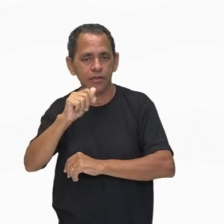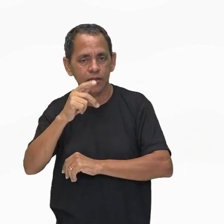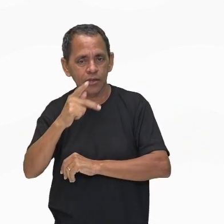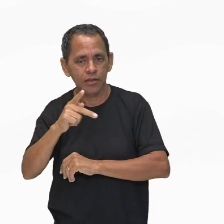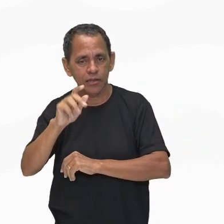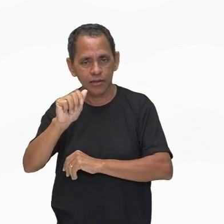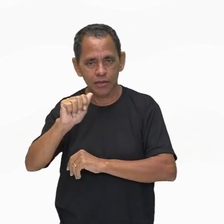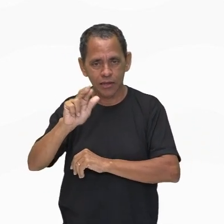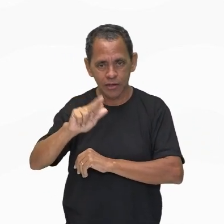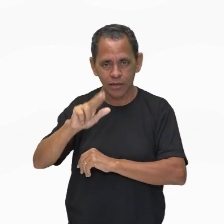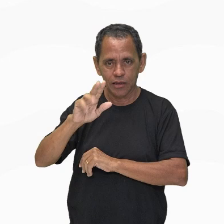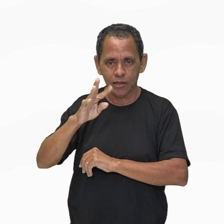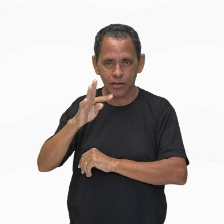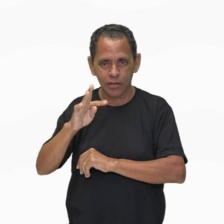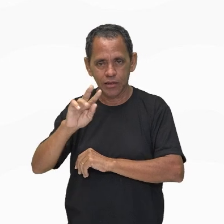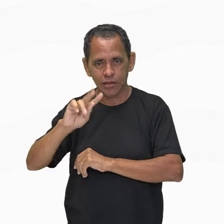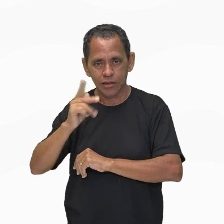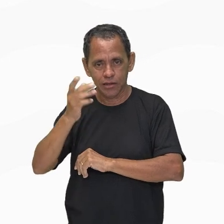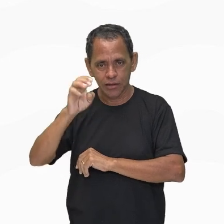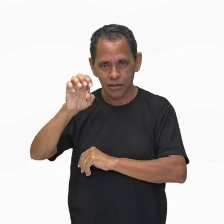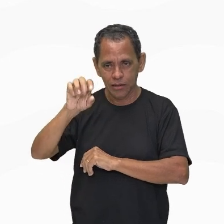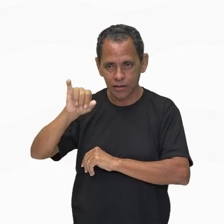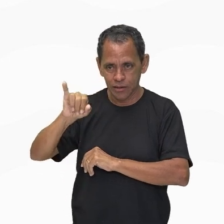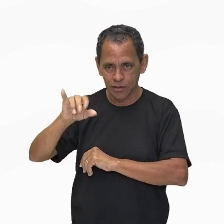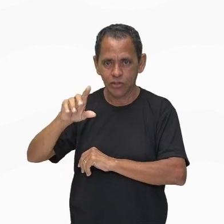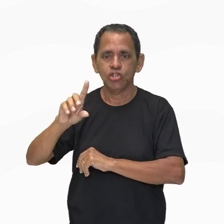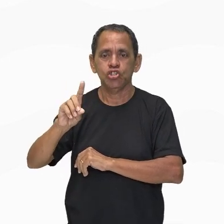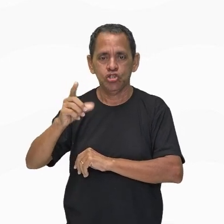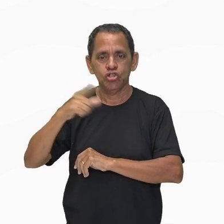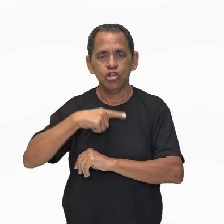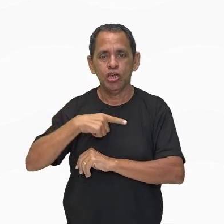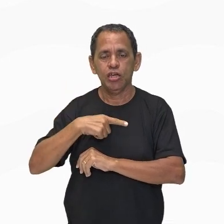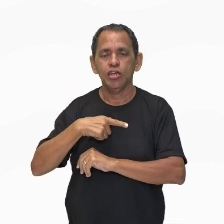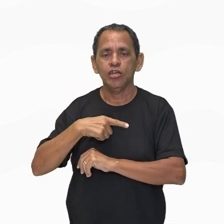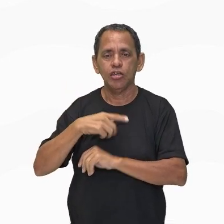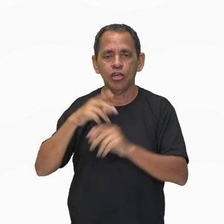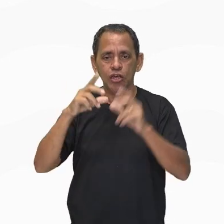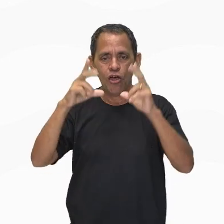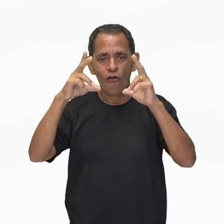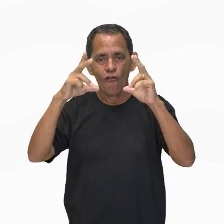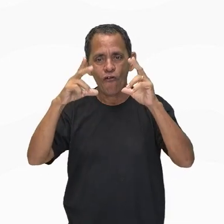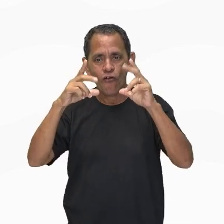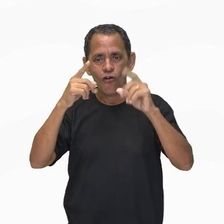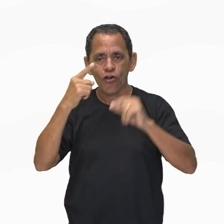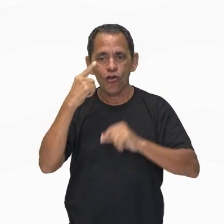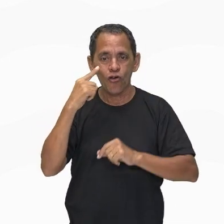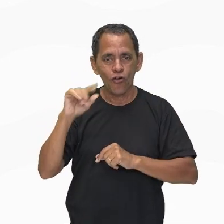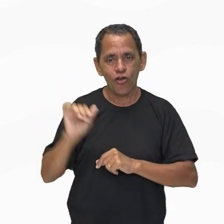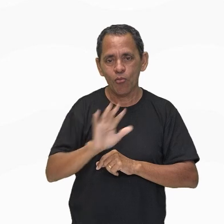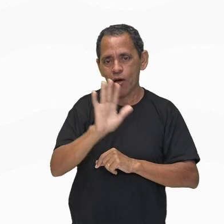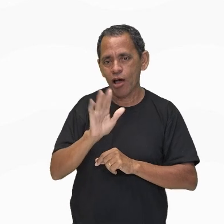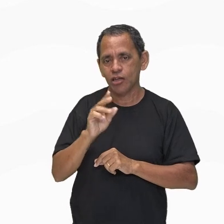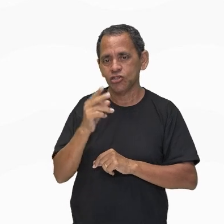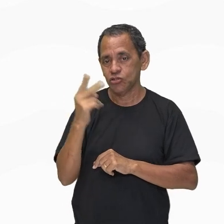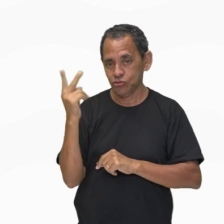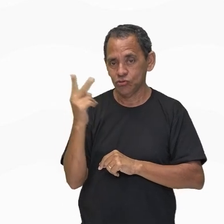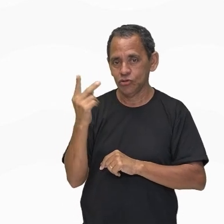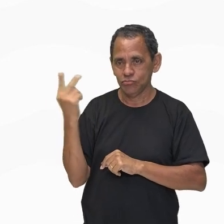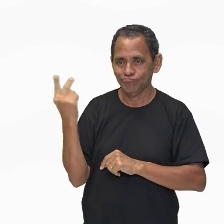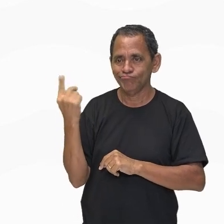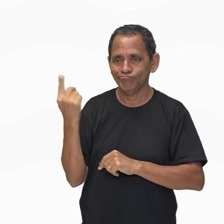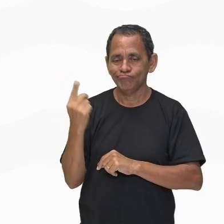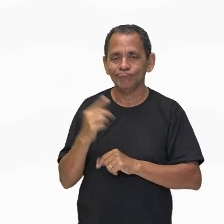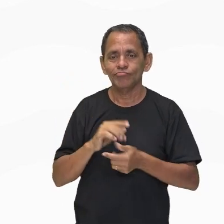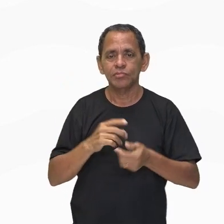nós temos duas fotos, né? Do lado esquerdo, nós temos um banco onde está